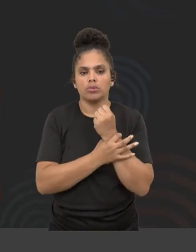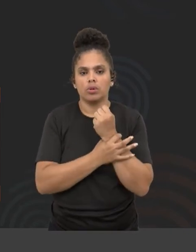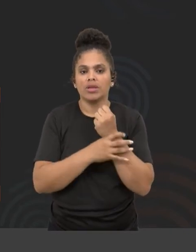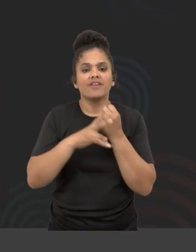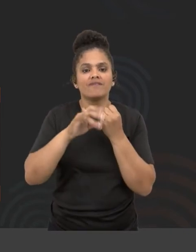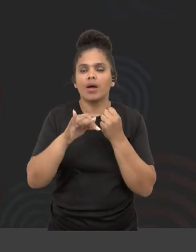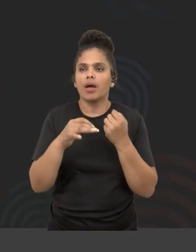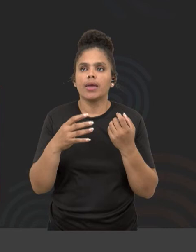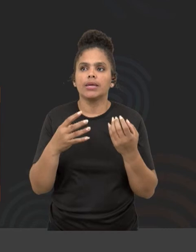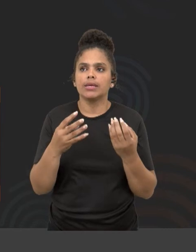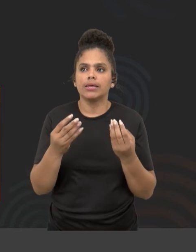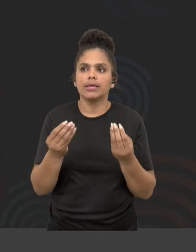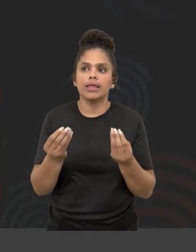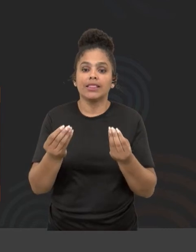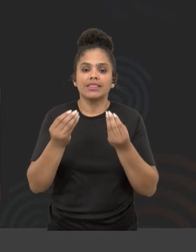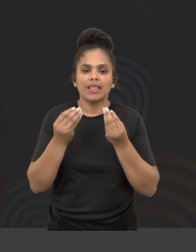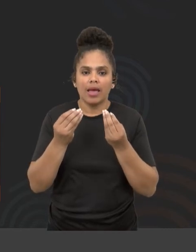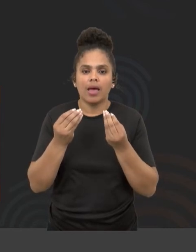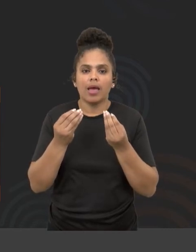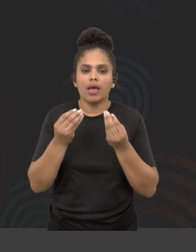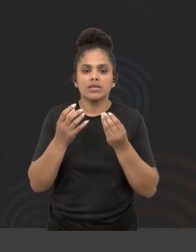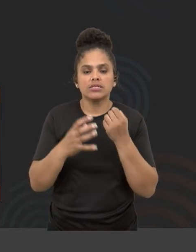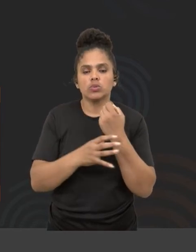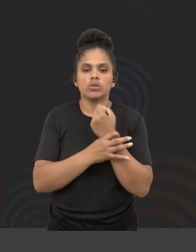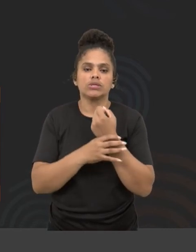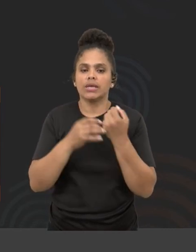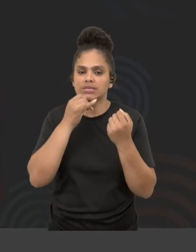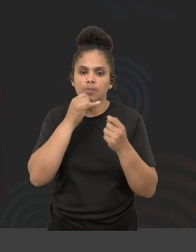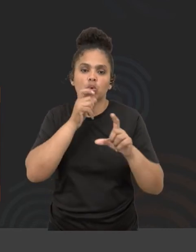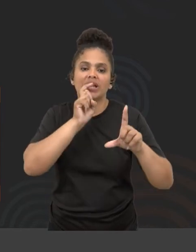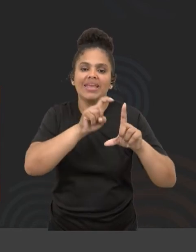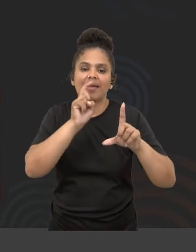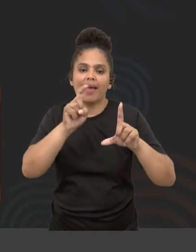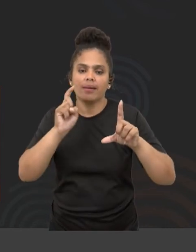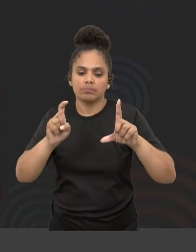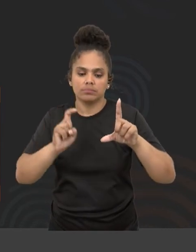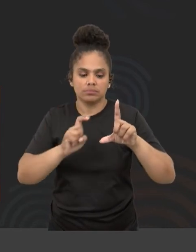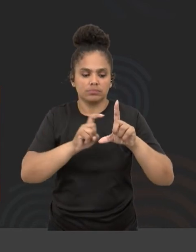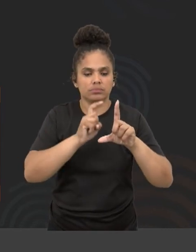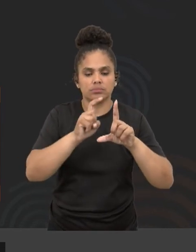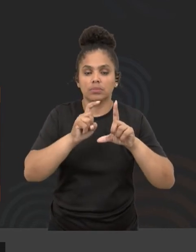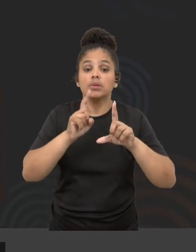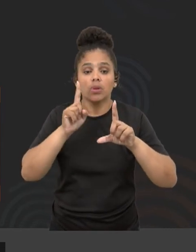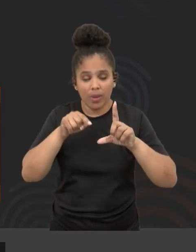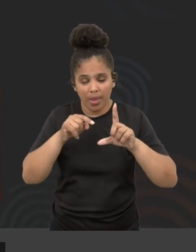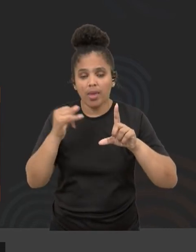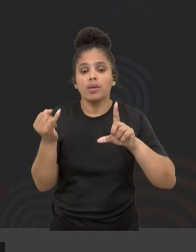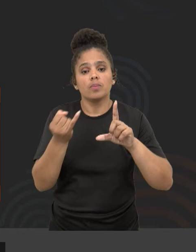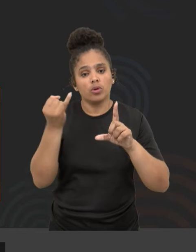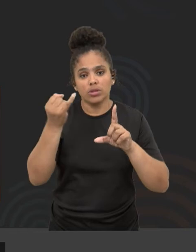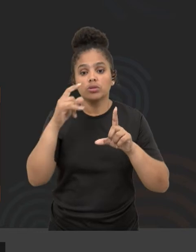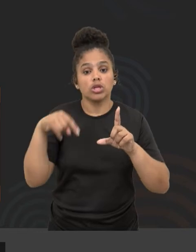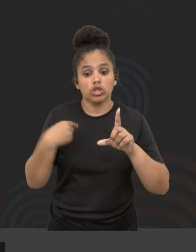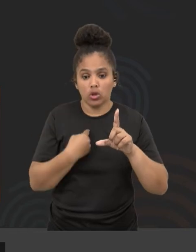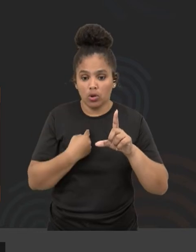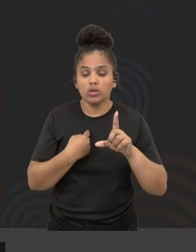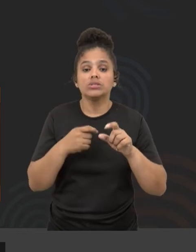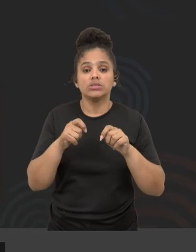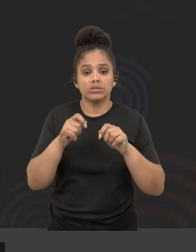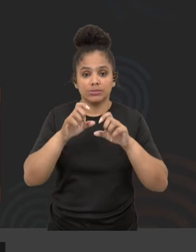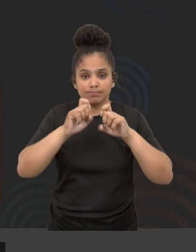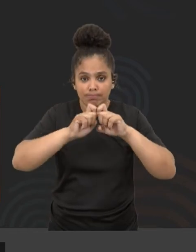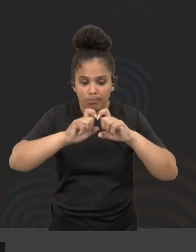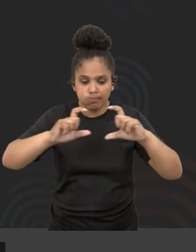ainda um espaço clicável, né. Então, é muito importante que a gente, aumente